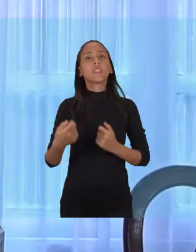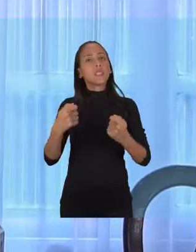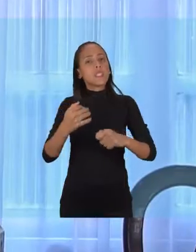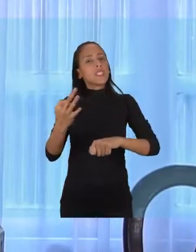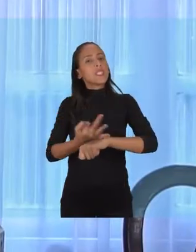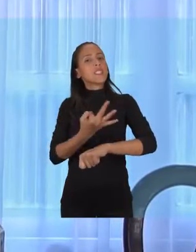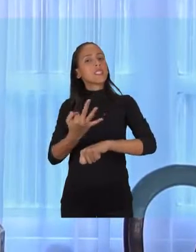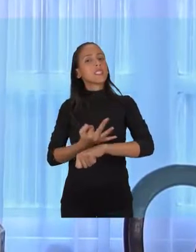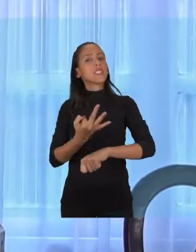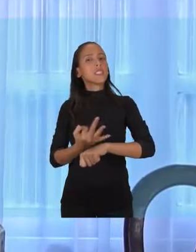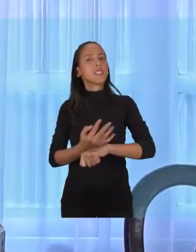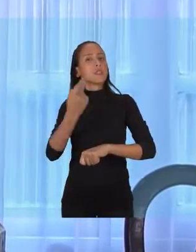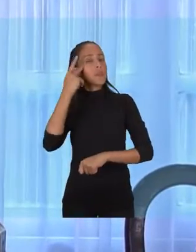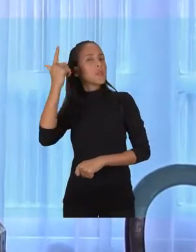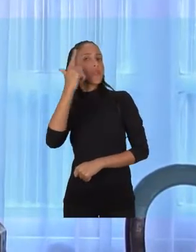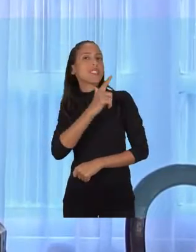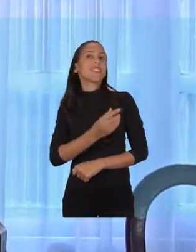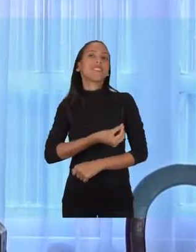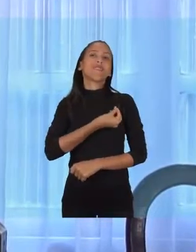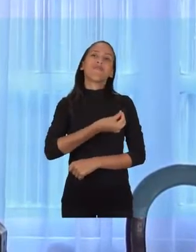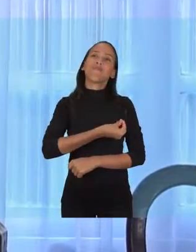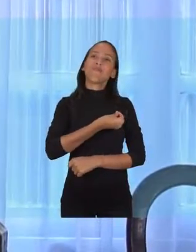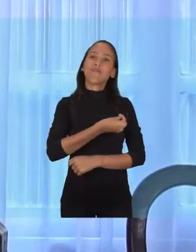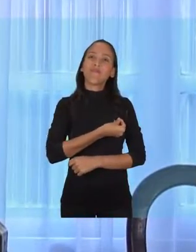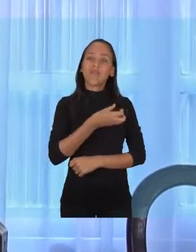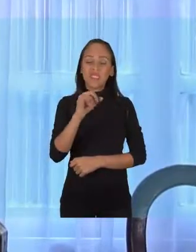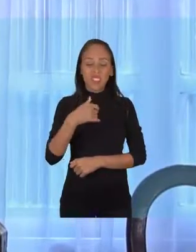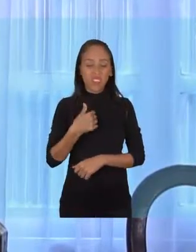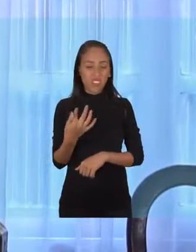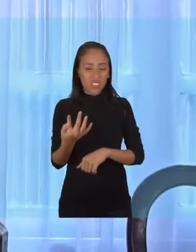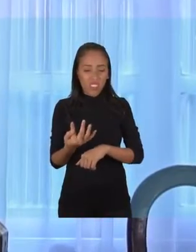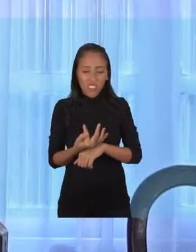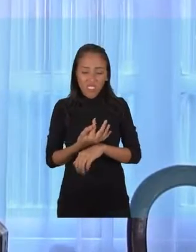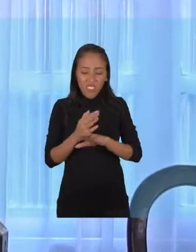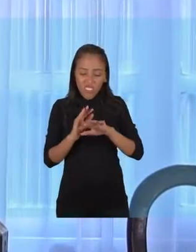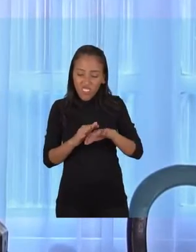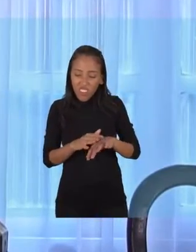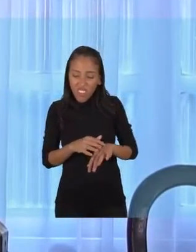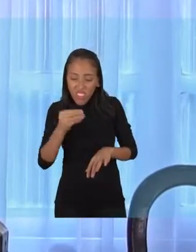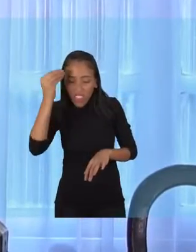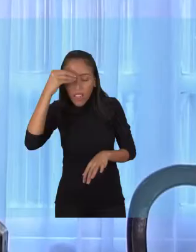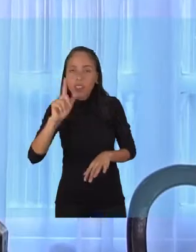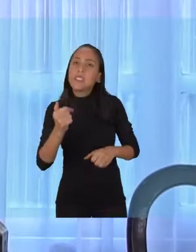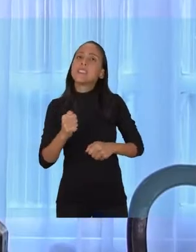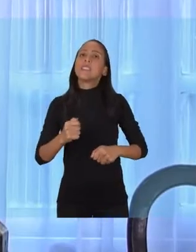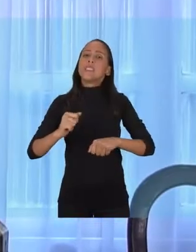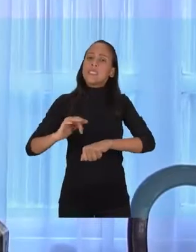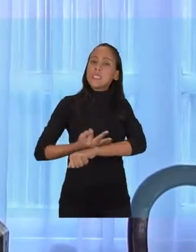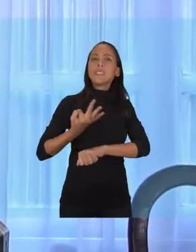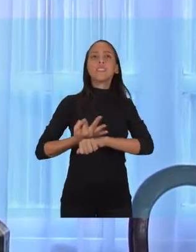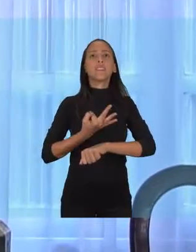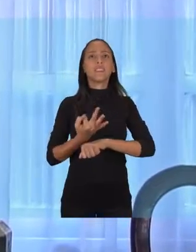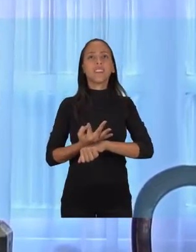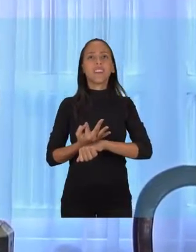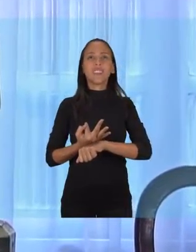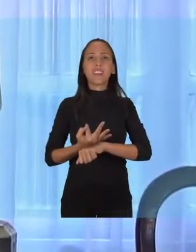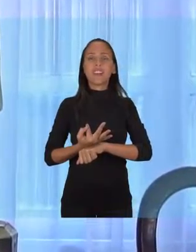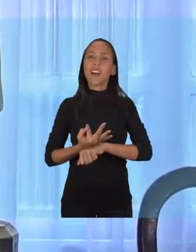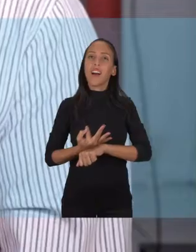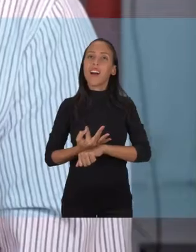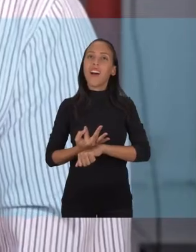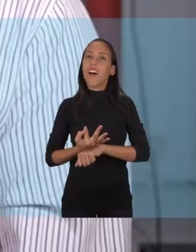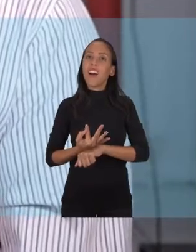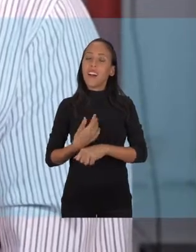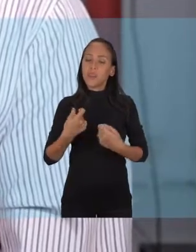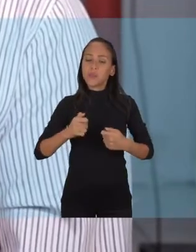resistir para poder existir. Se eu não resistir a tudo que eu vivo, as minhas demandas, eu não vou poder ser no